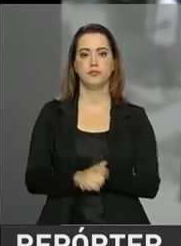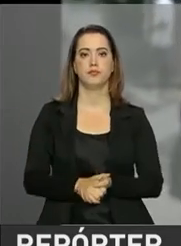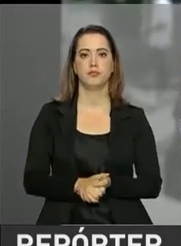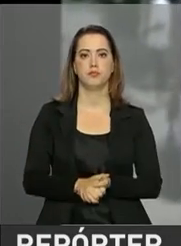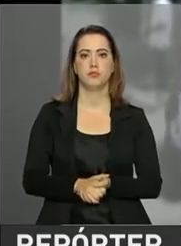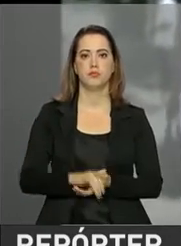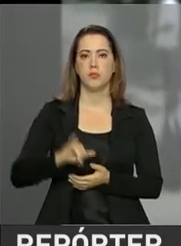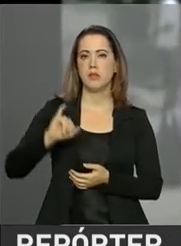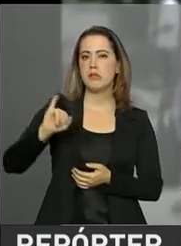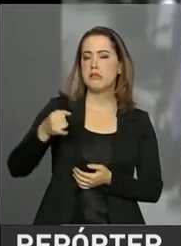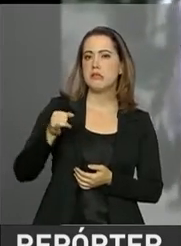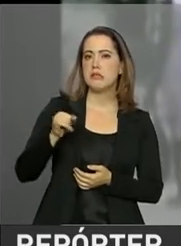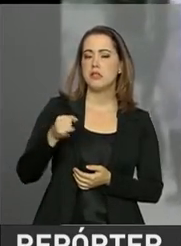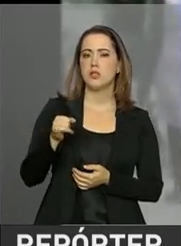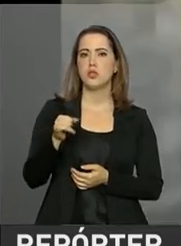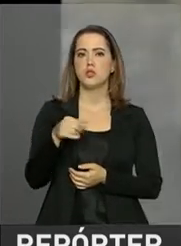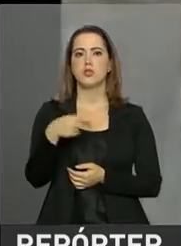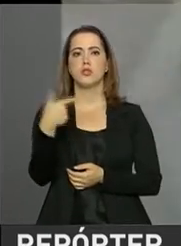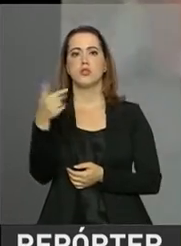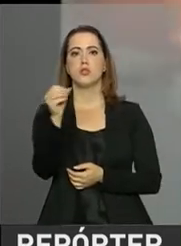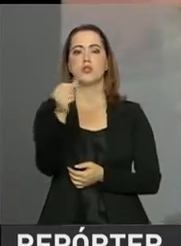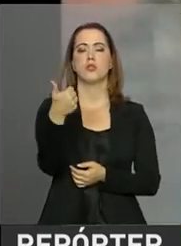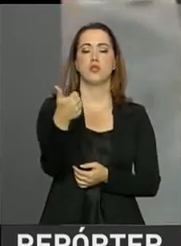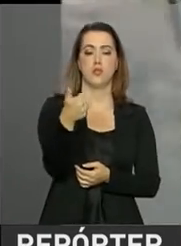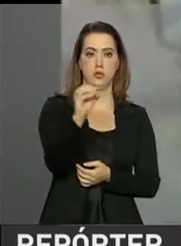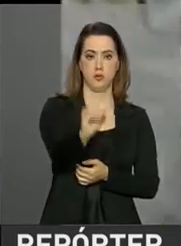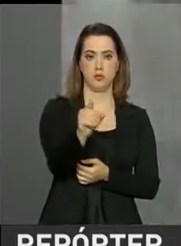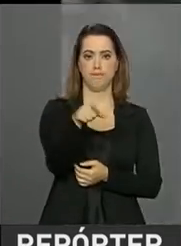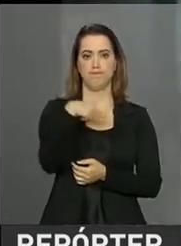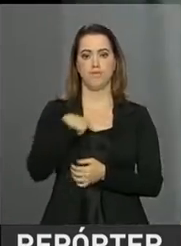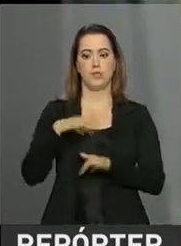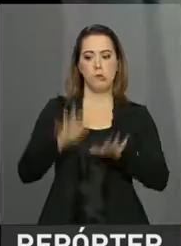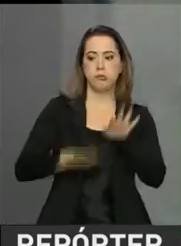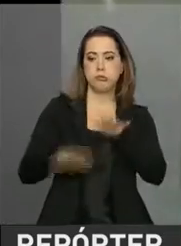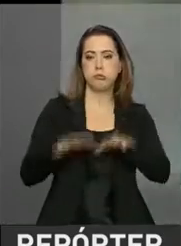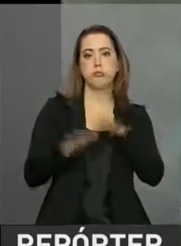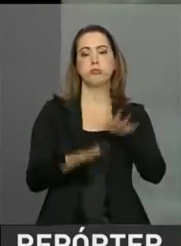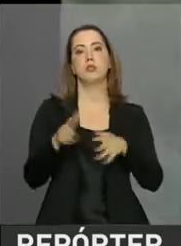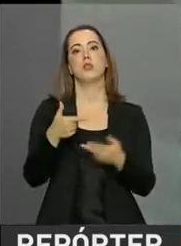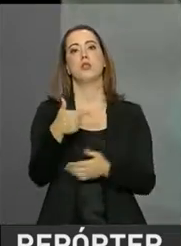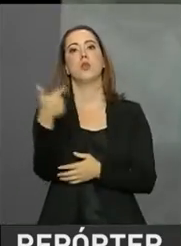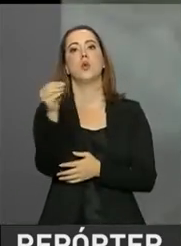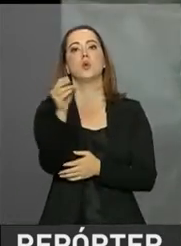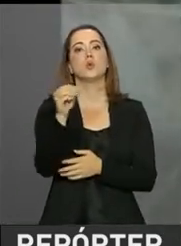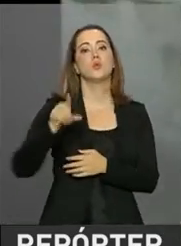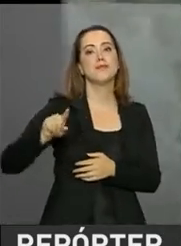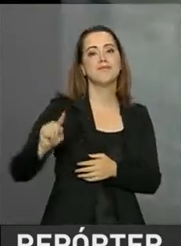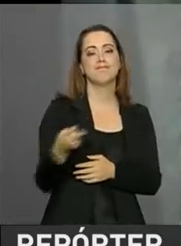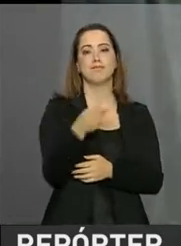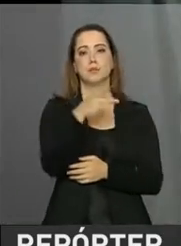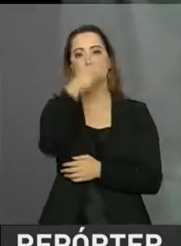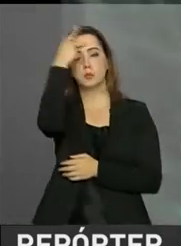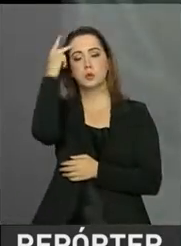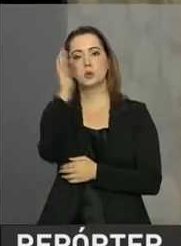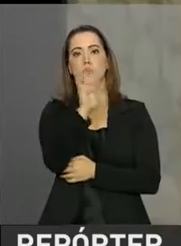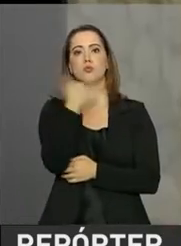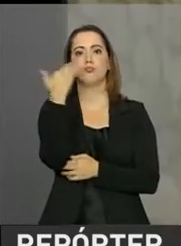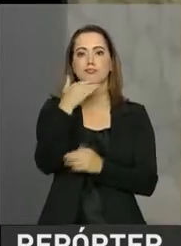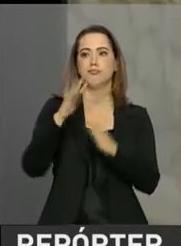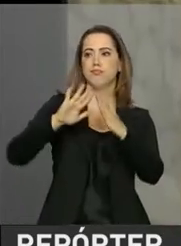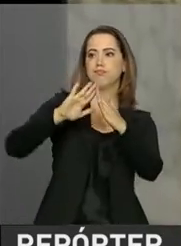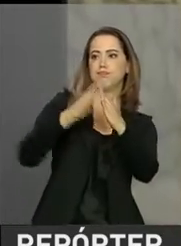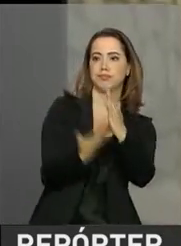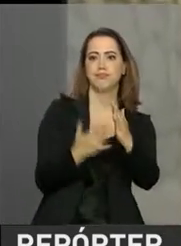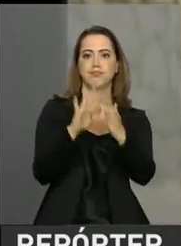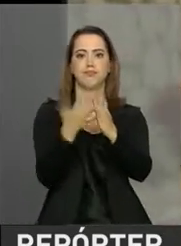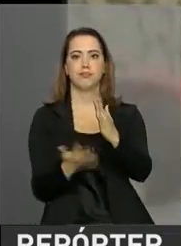Em janeiro de 2010, o Haiti sofreu o pior terremoto da história do país. Foram 200 mil mortos e milhares de desabrigados. O